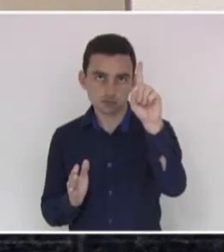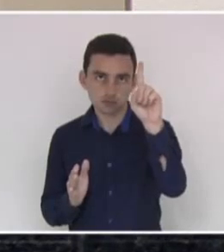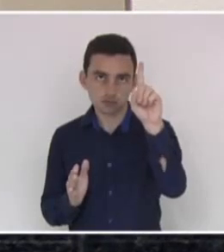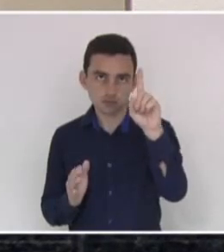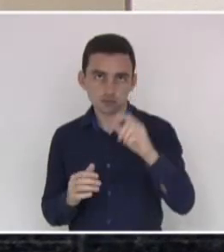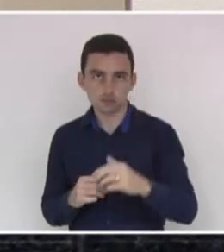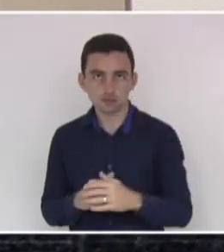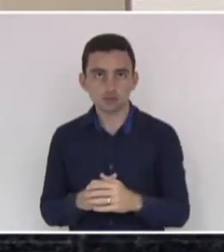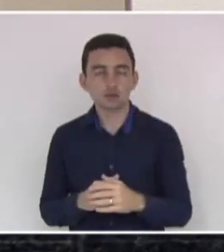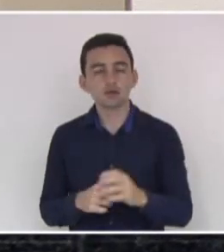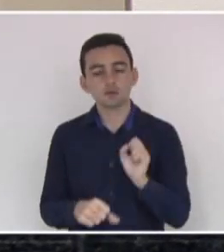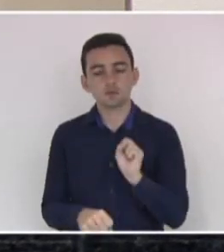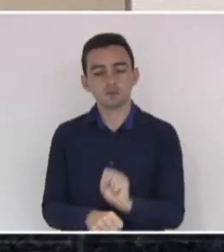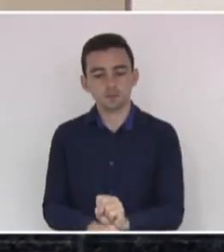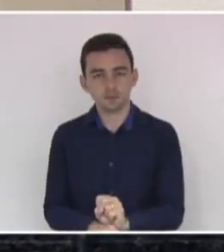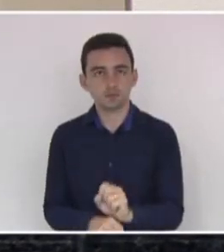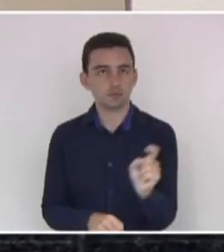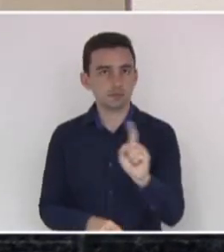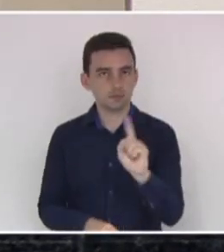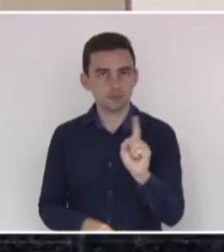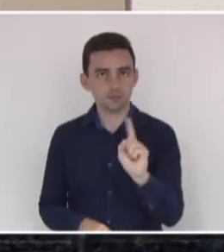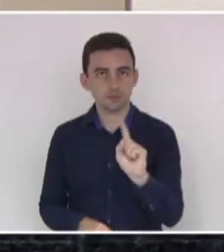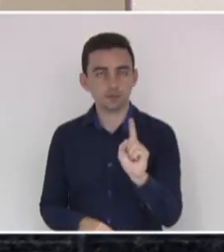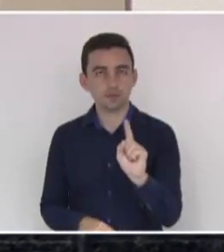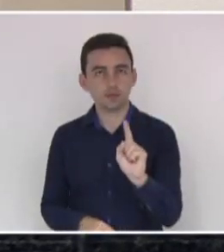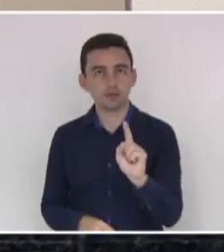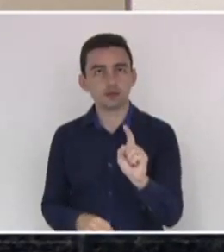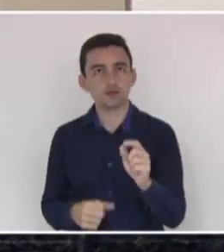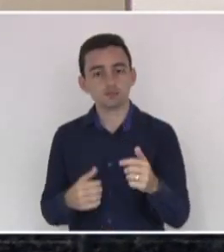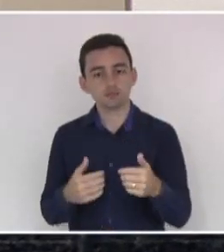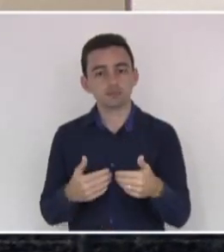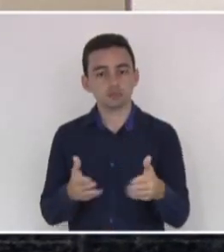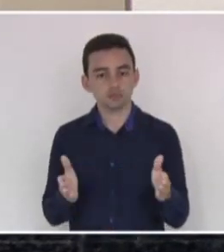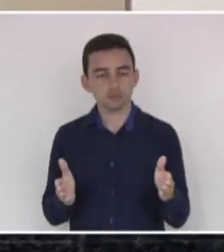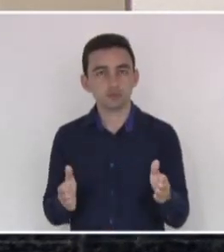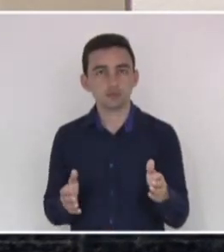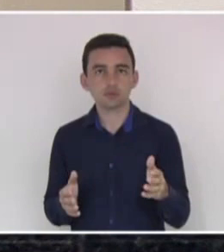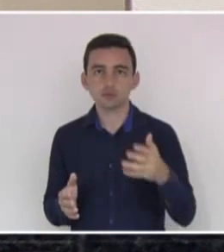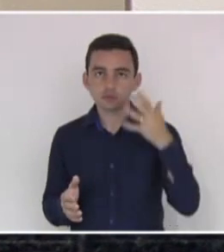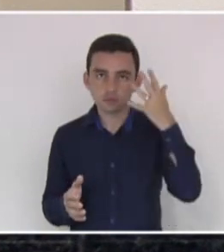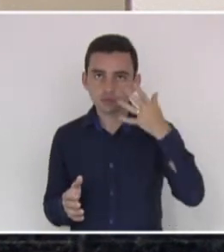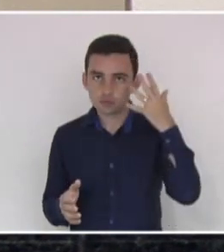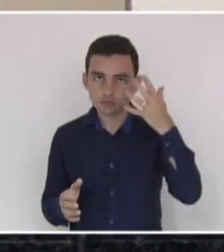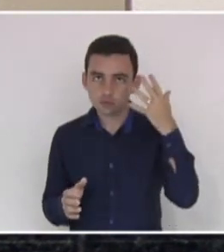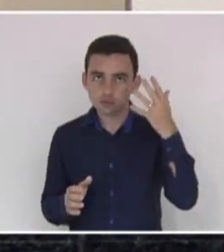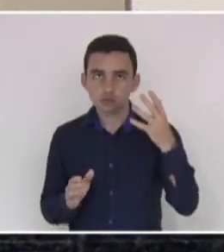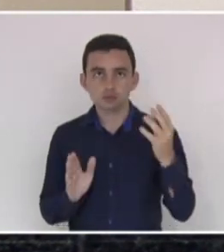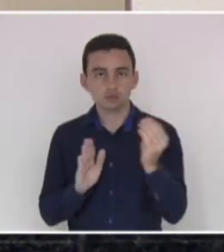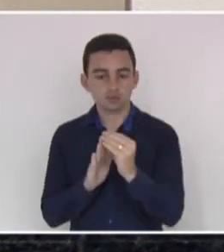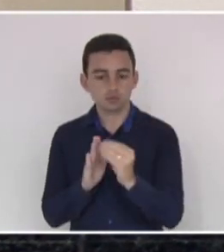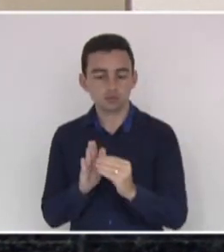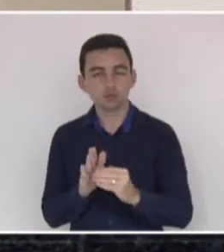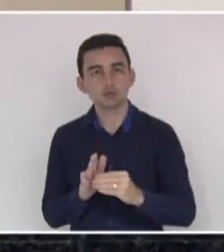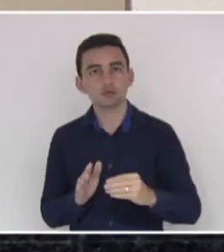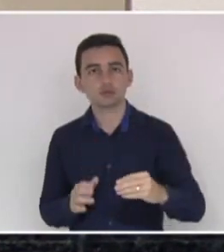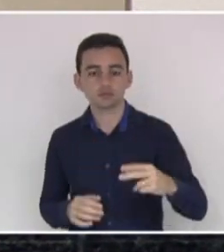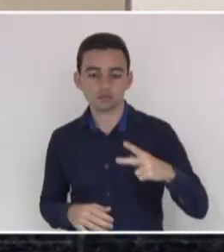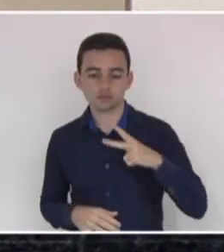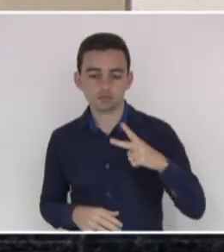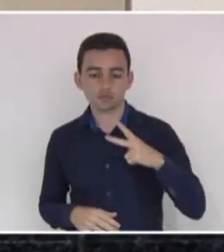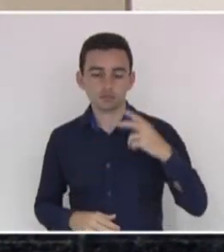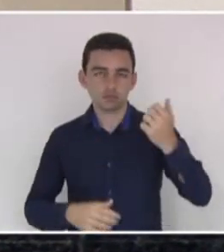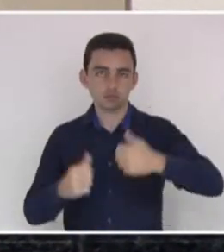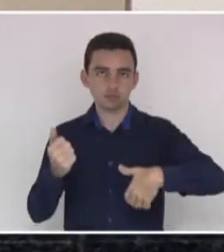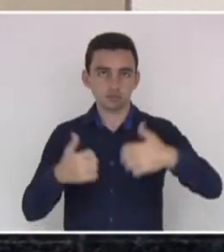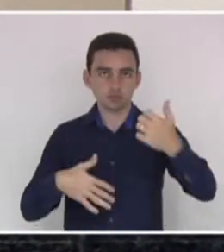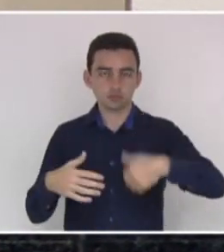de suspender a sessão, abre para a sequência dos oradores inscritos em explicações pessoais para que nós possamos gastar